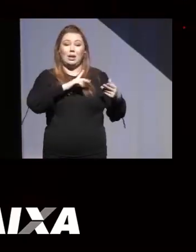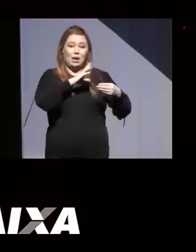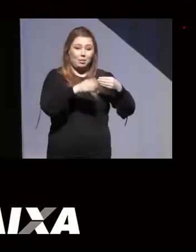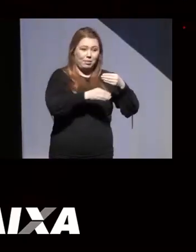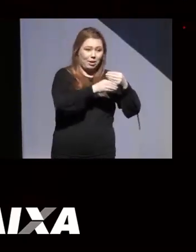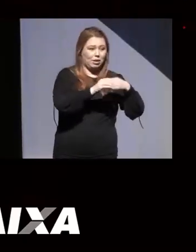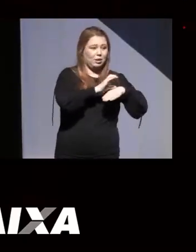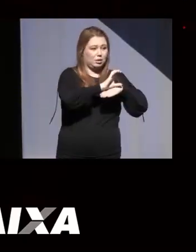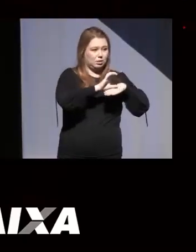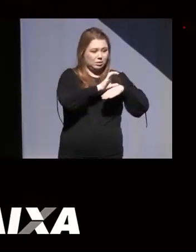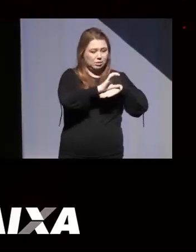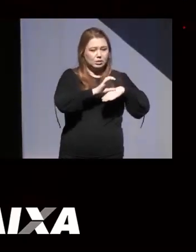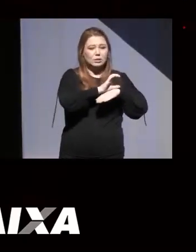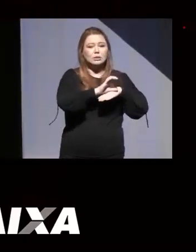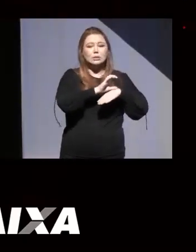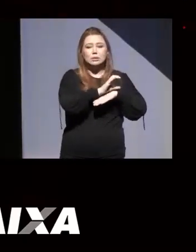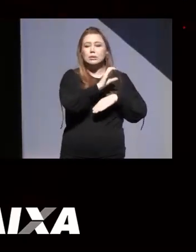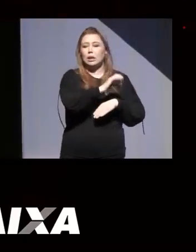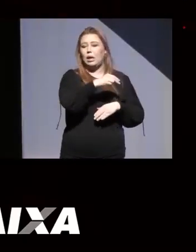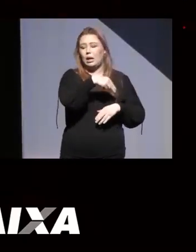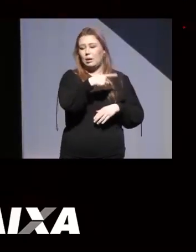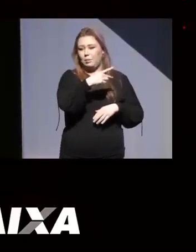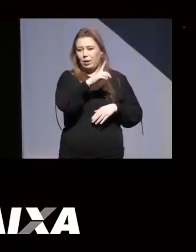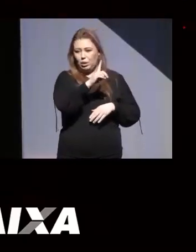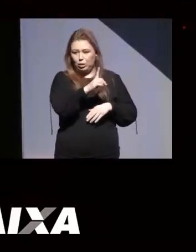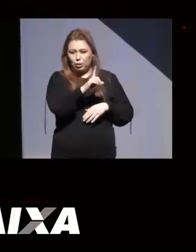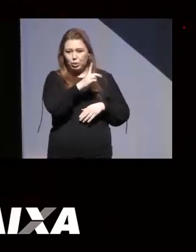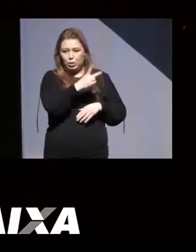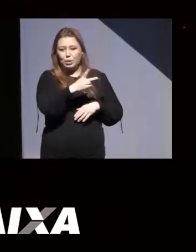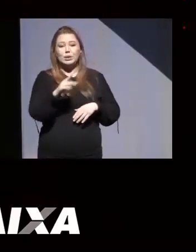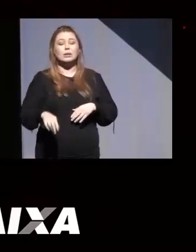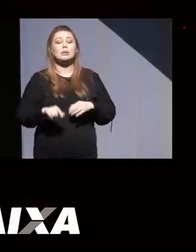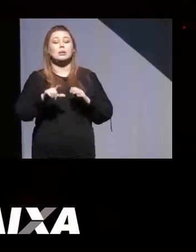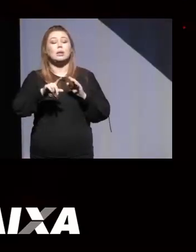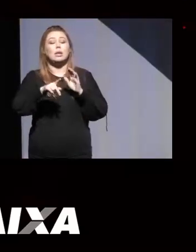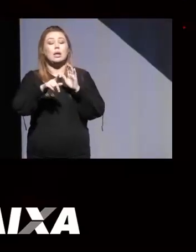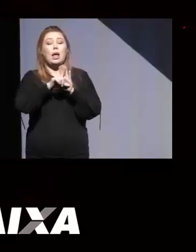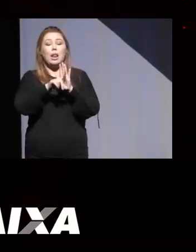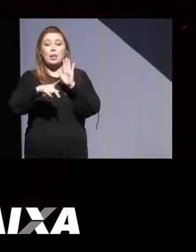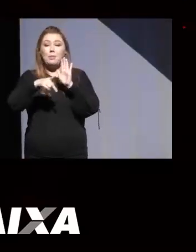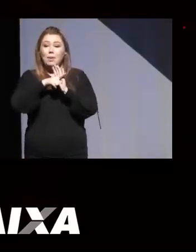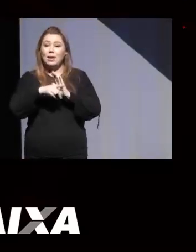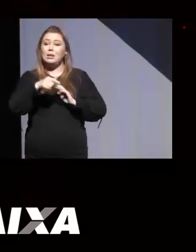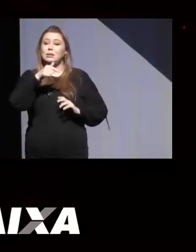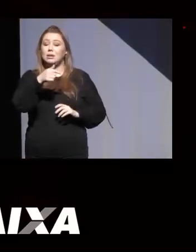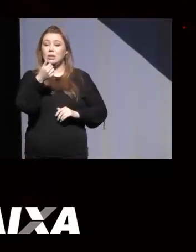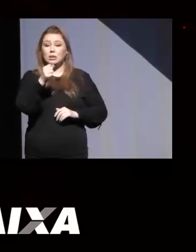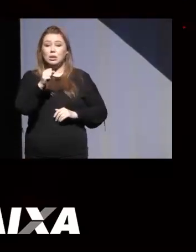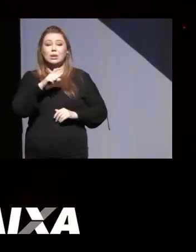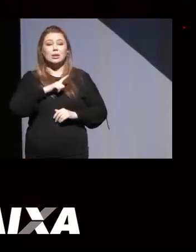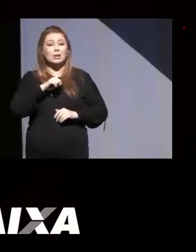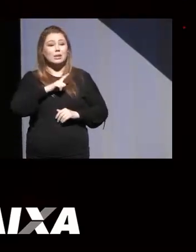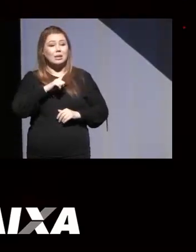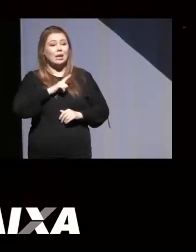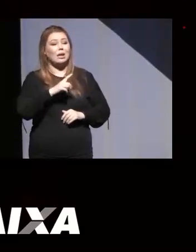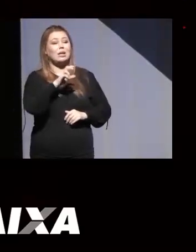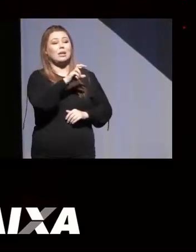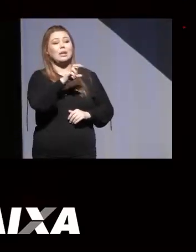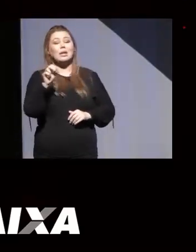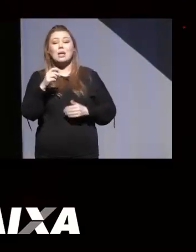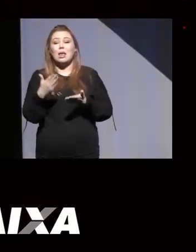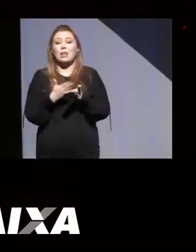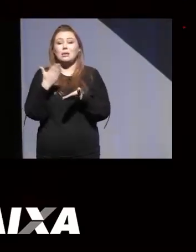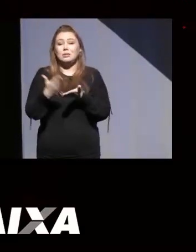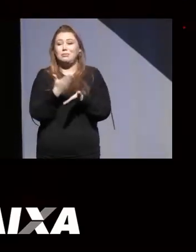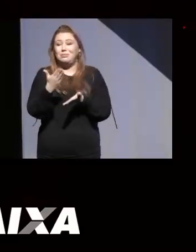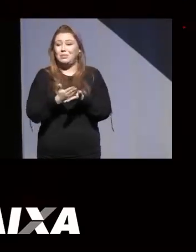Constitucional 132 e o PLP 68 tem 300 artigos, 500 páginas. É uma